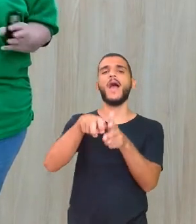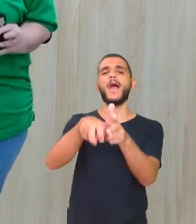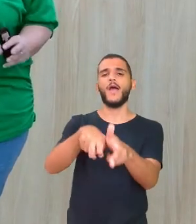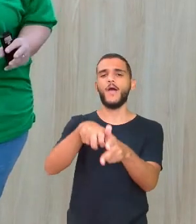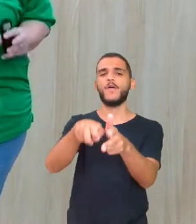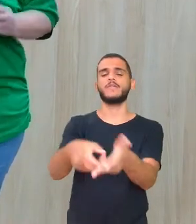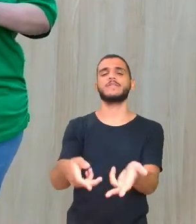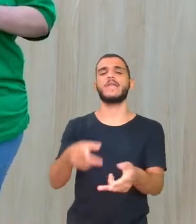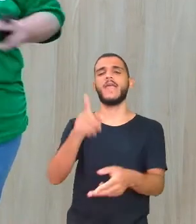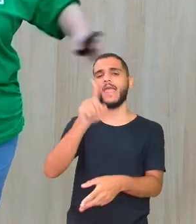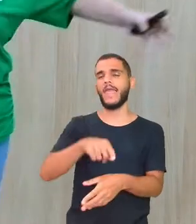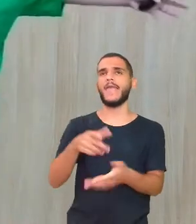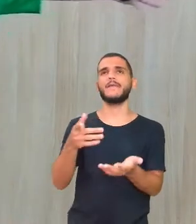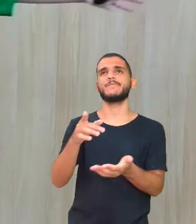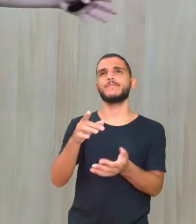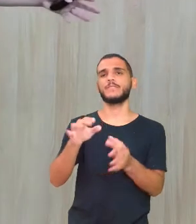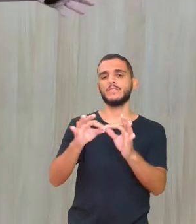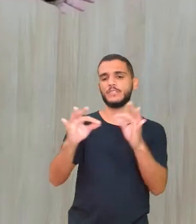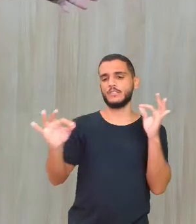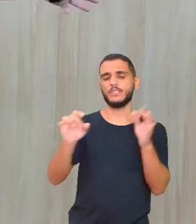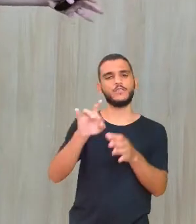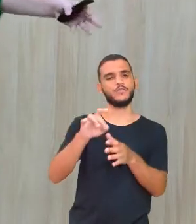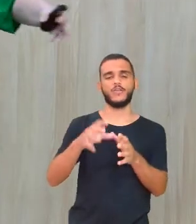né? Só em desenho animado que o trem,